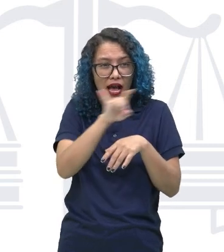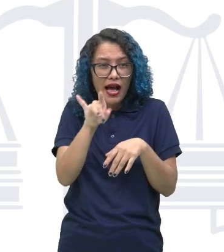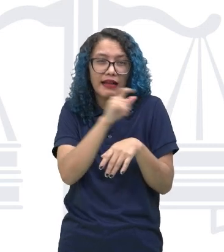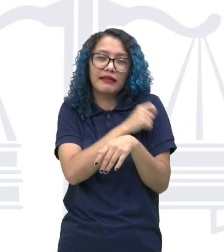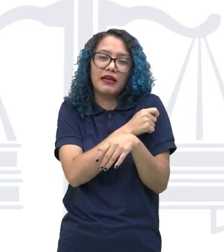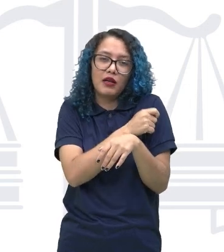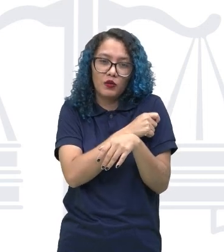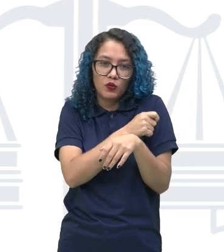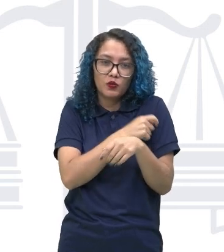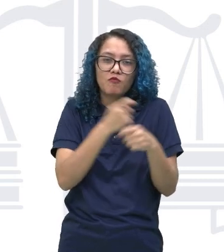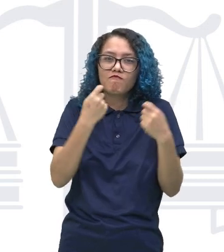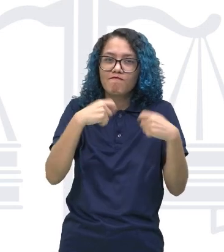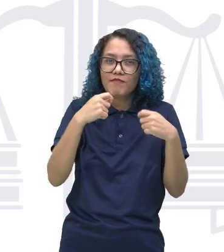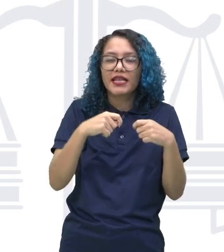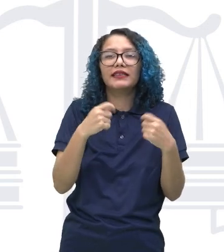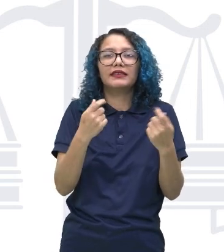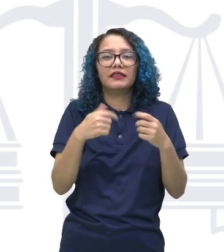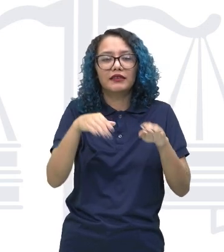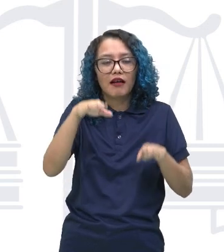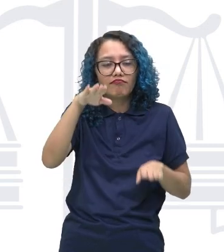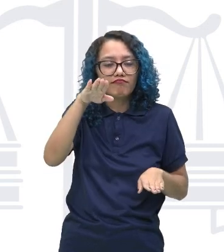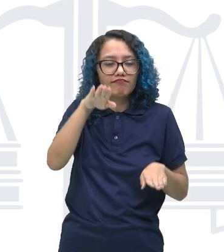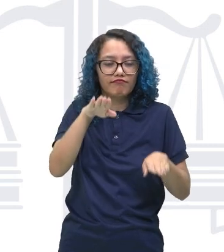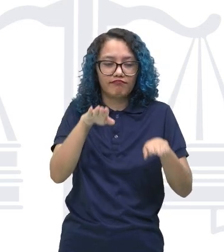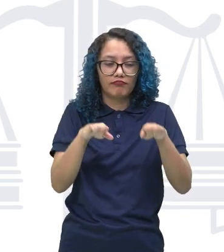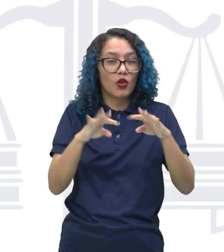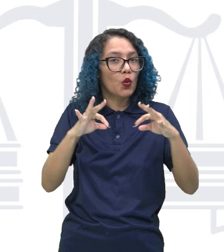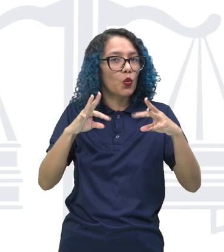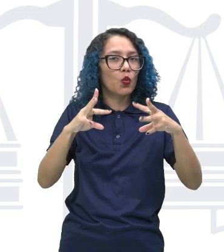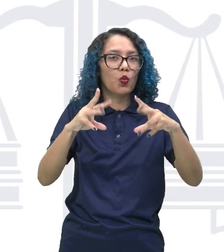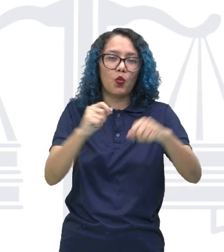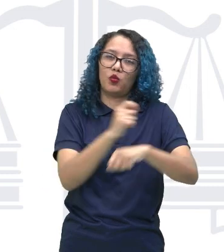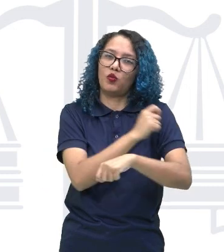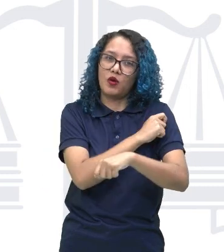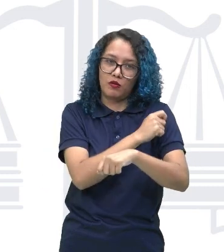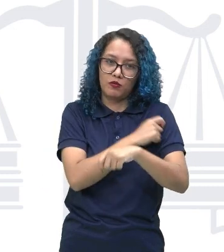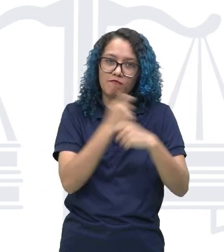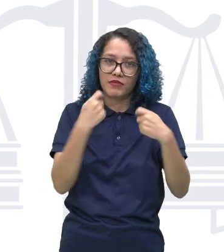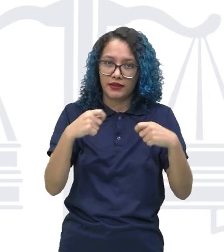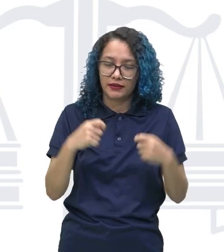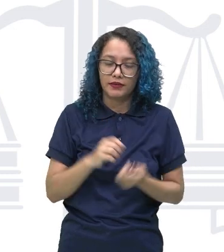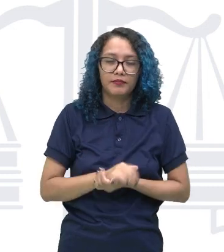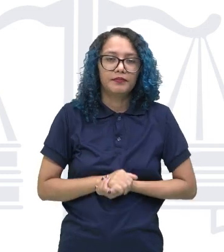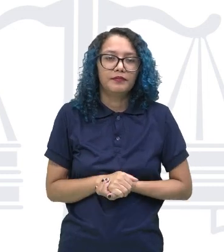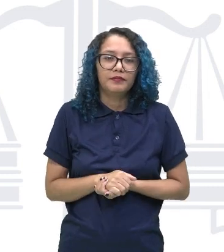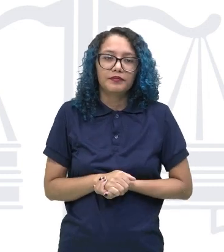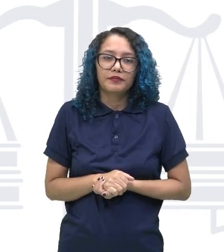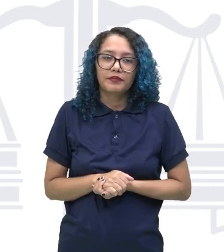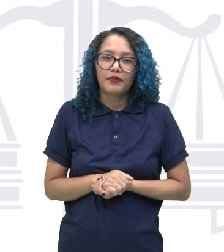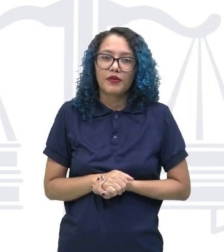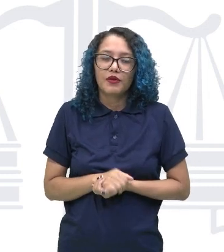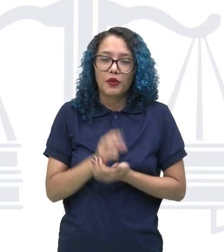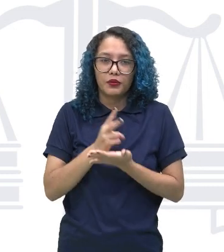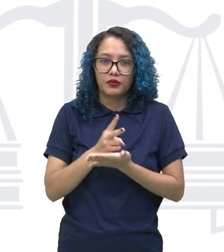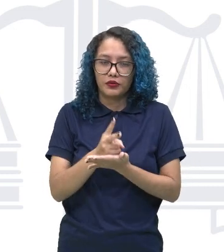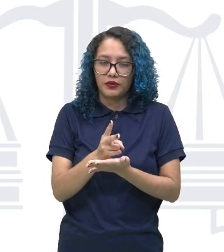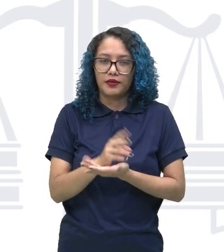precisarão alcançar essa linha digna. Então, seguindo, nós vamos agora ver aqui na tela